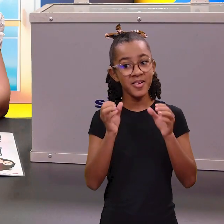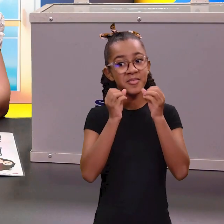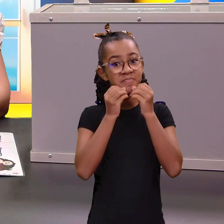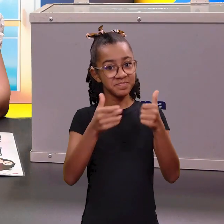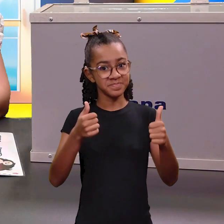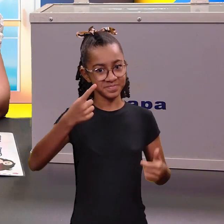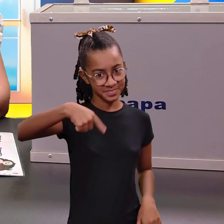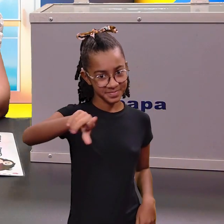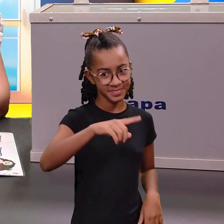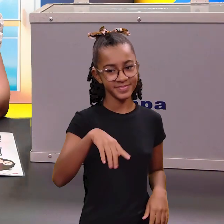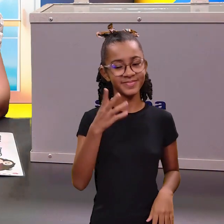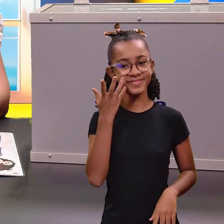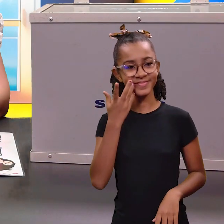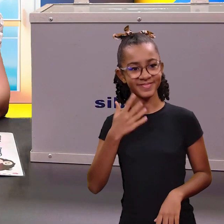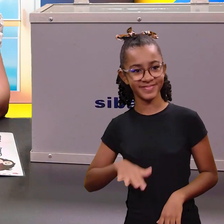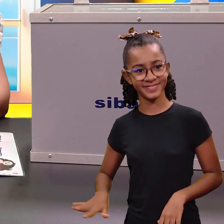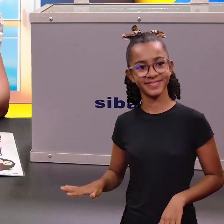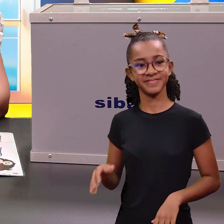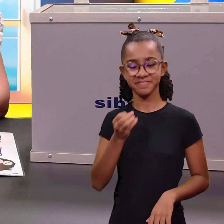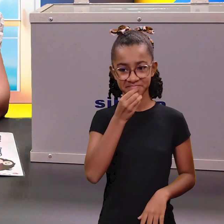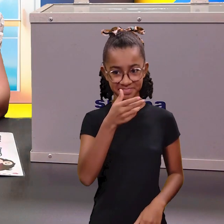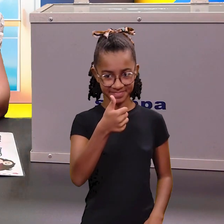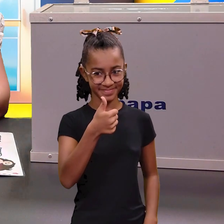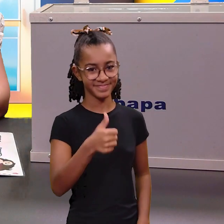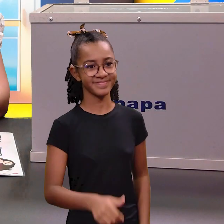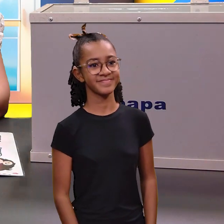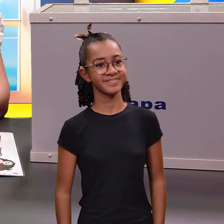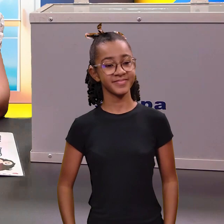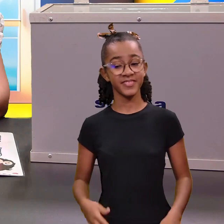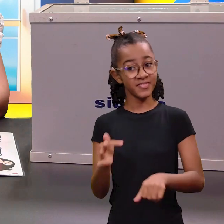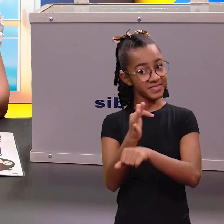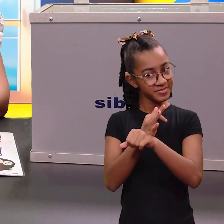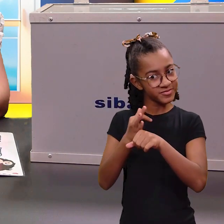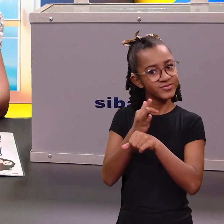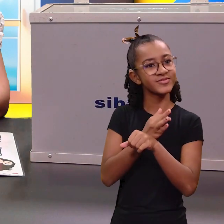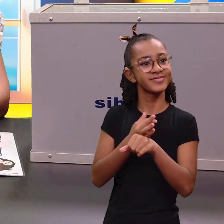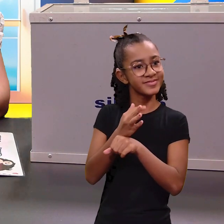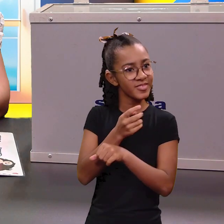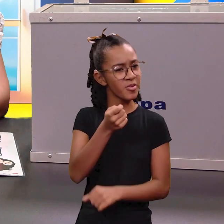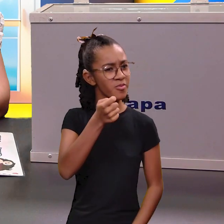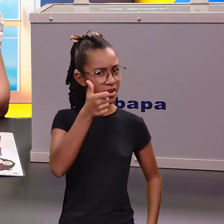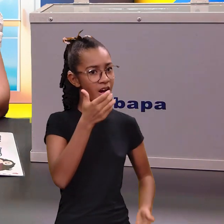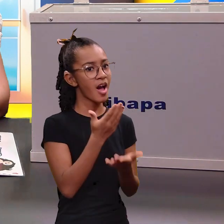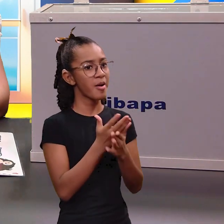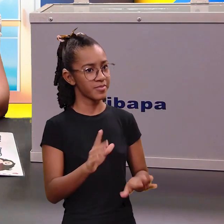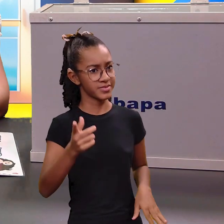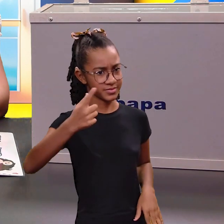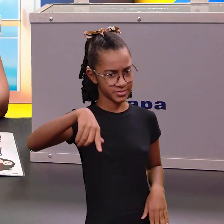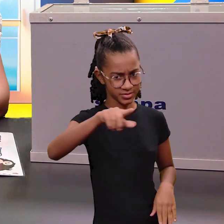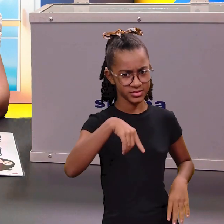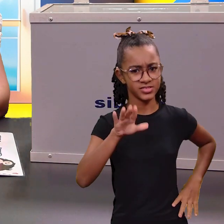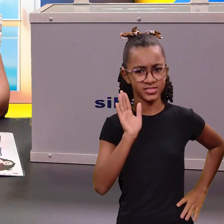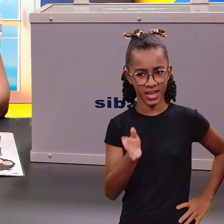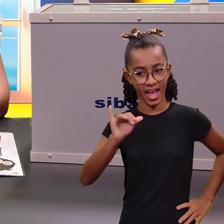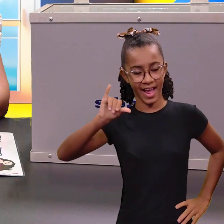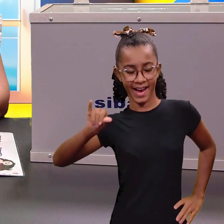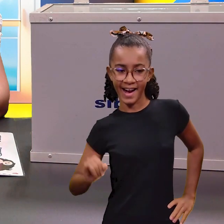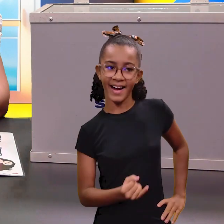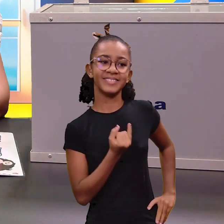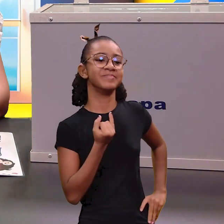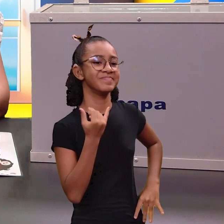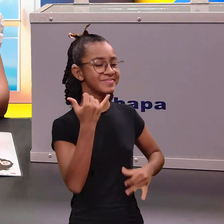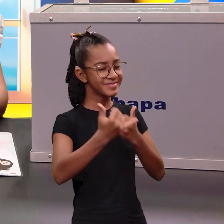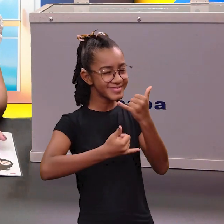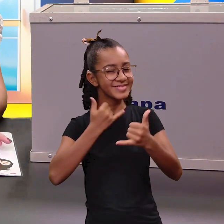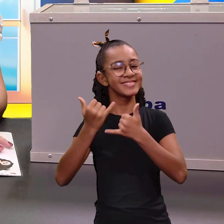Olá, crianças, como vocês estão? Tudo bem? As férias estão quase acabando. Vocês já aproveitaram? Já viajaram? Brincaram